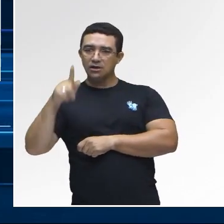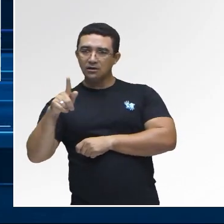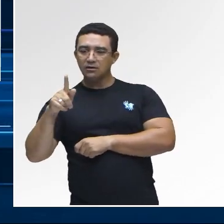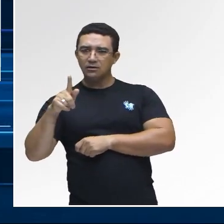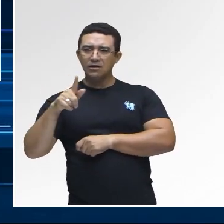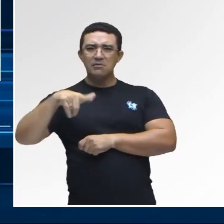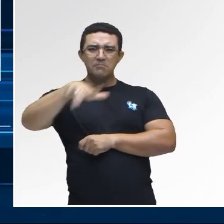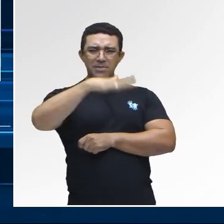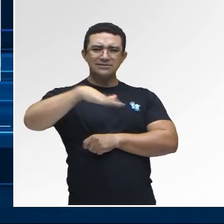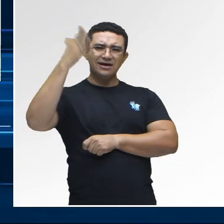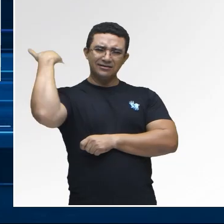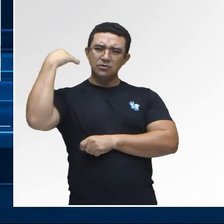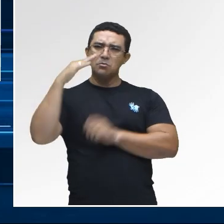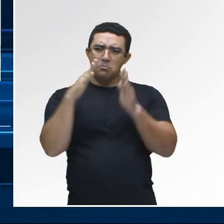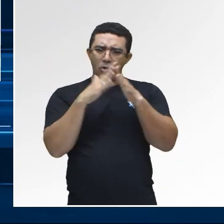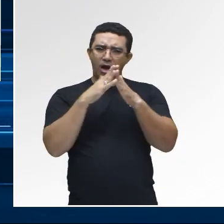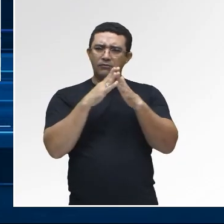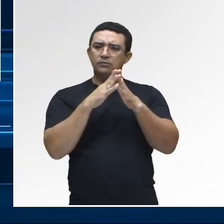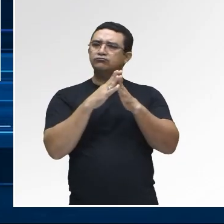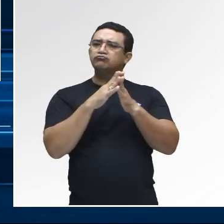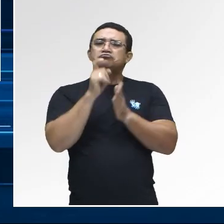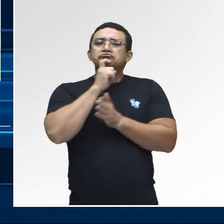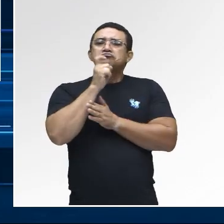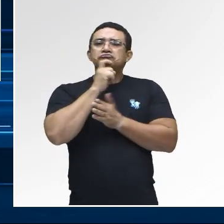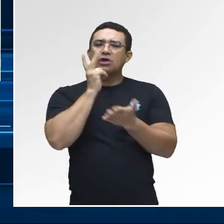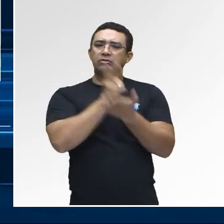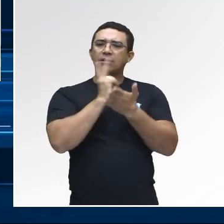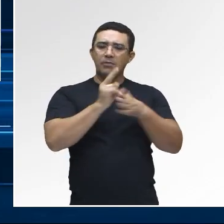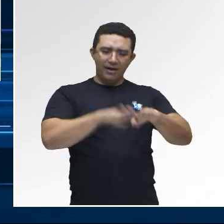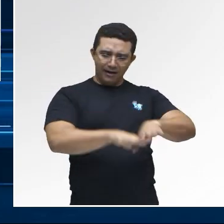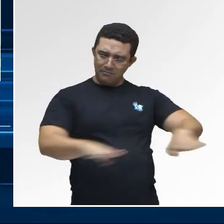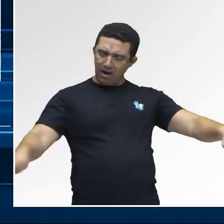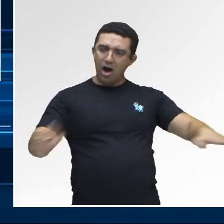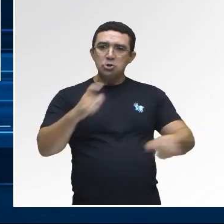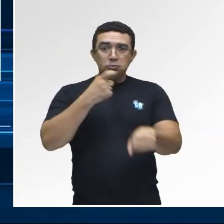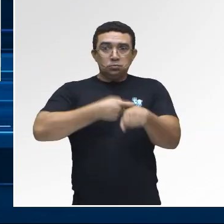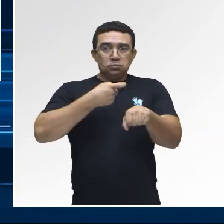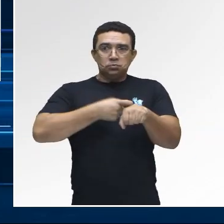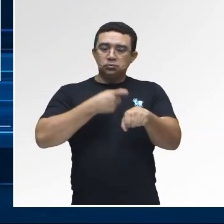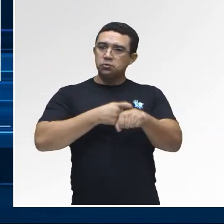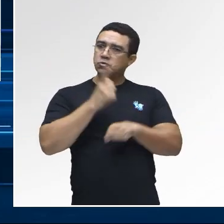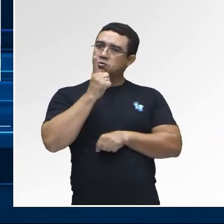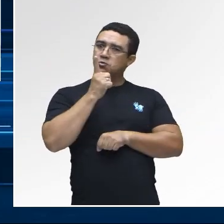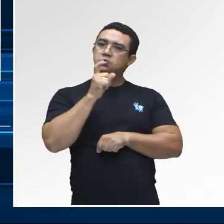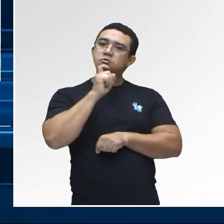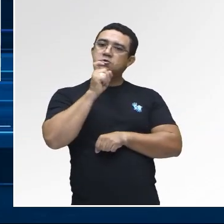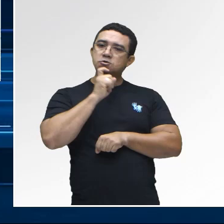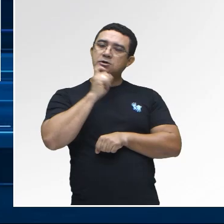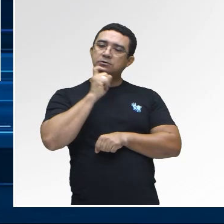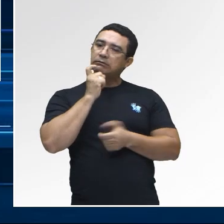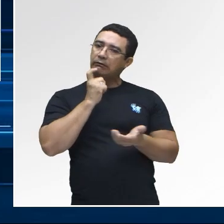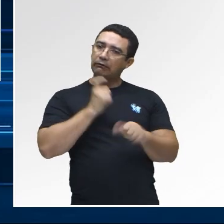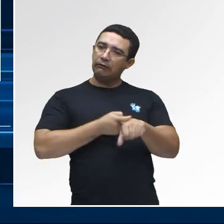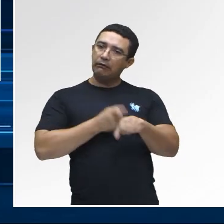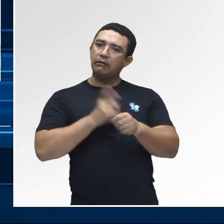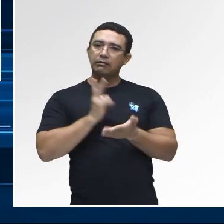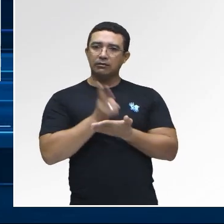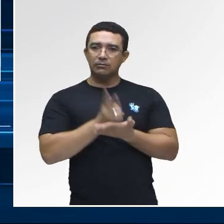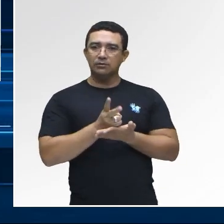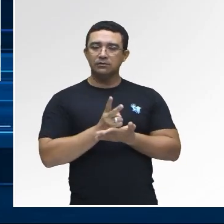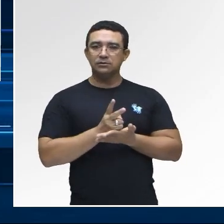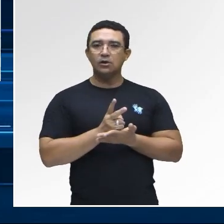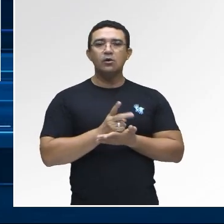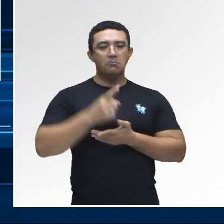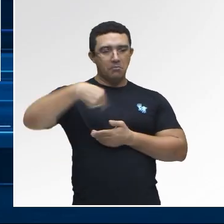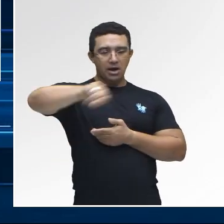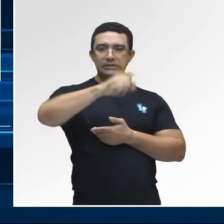ano. Tá bom? E esse barco aí, ele cabia mais de 30 homens, que eram justamente ou para